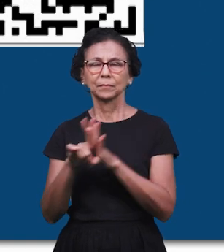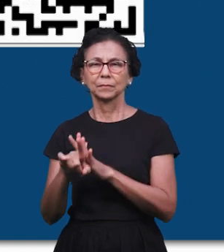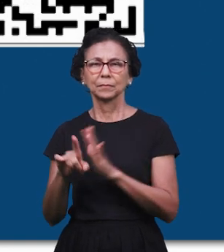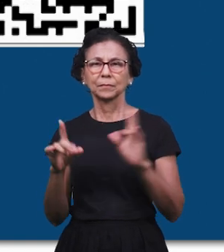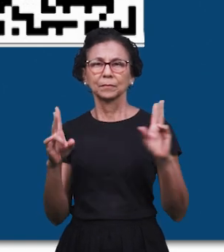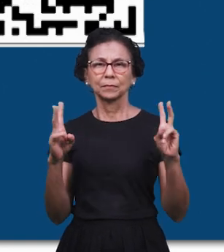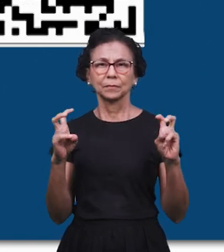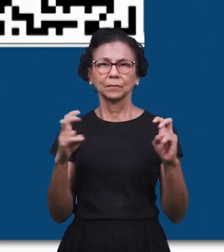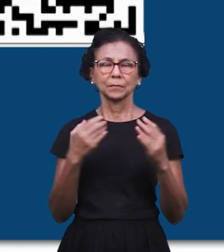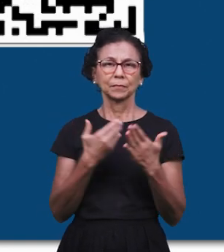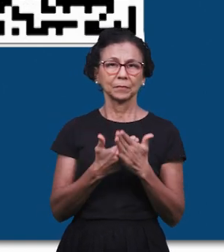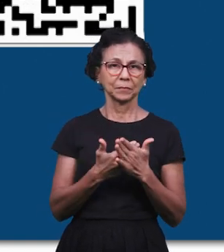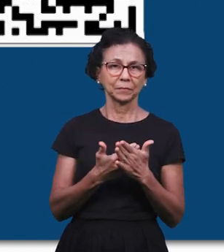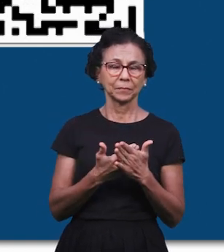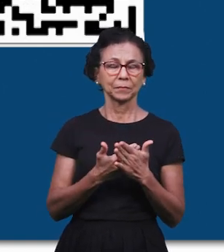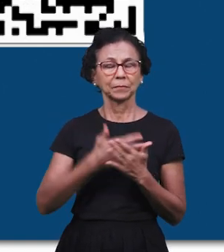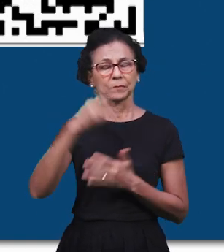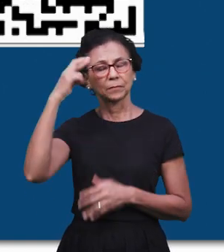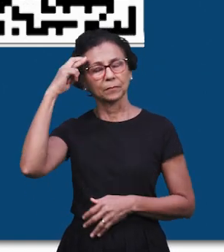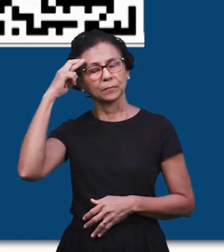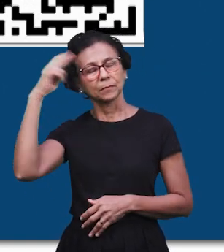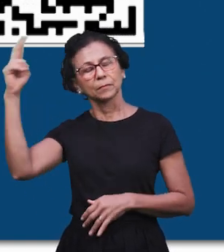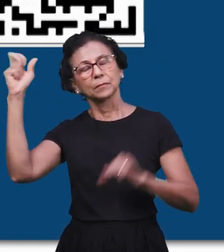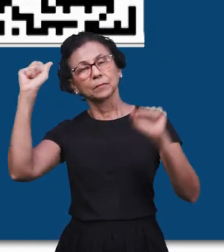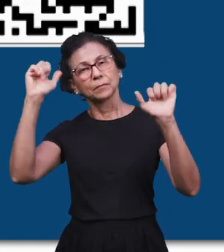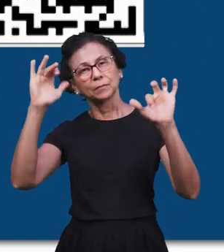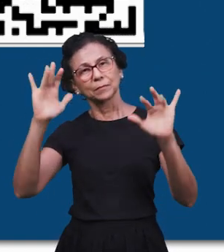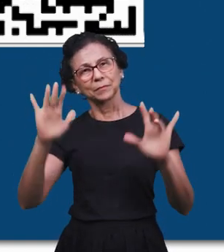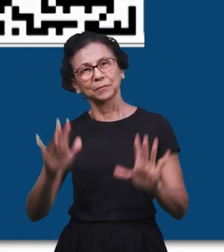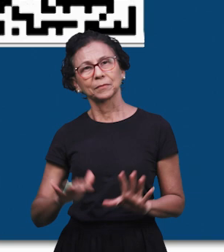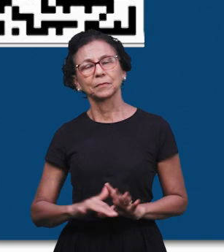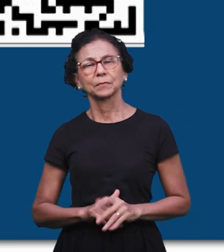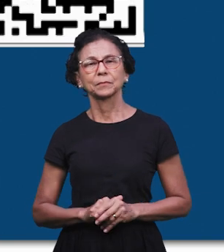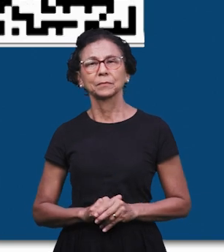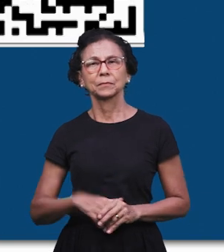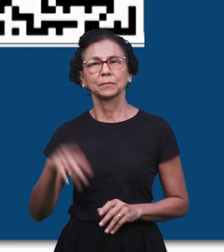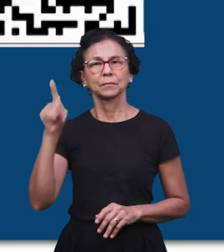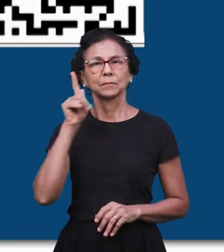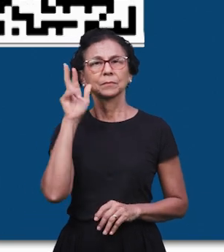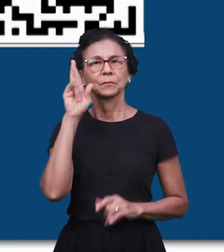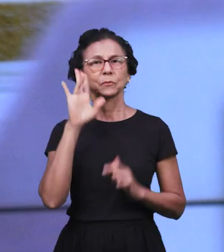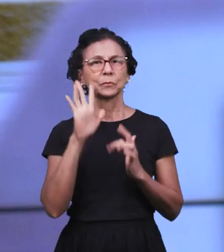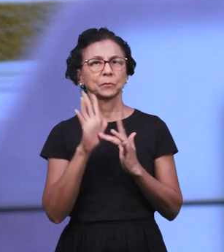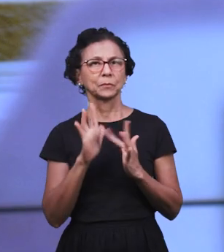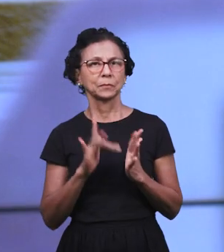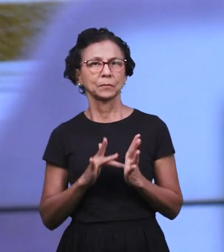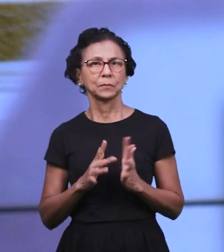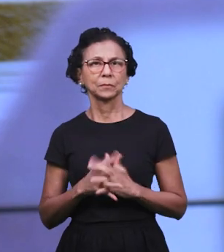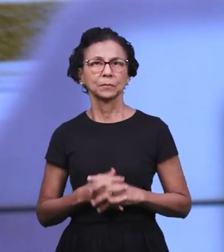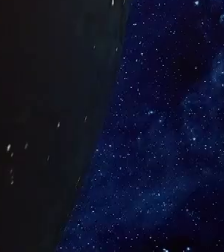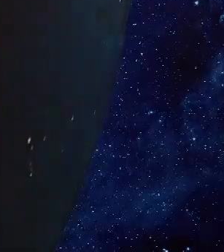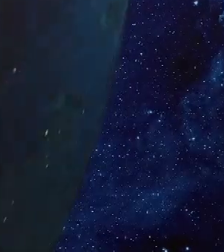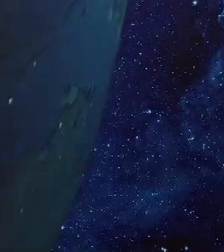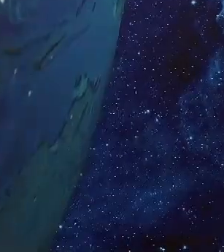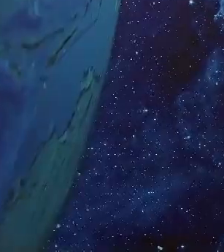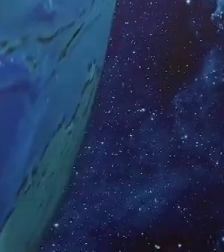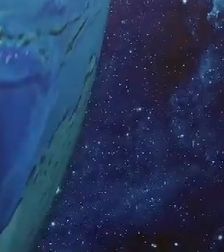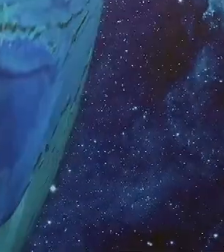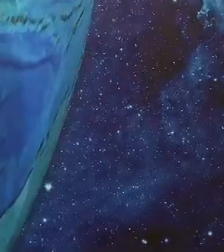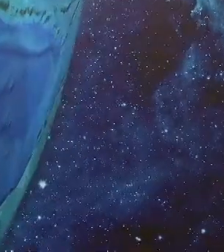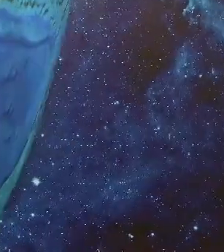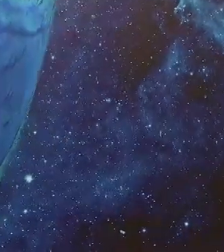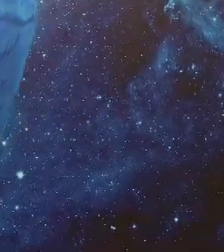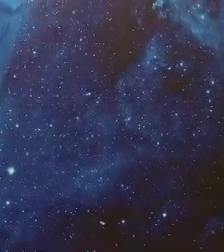nossas aulas. Que o Senhor nos abençoe grandemente. A paz do Senhor Jesus.